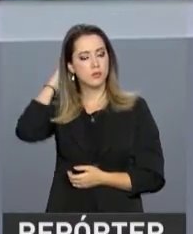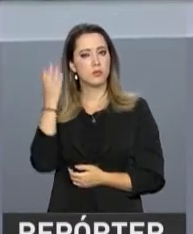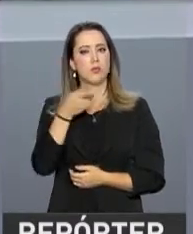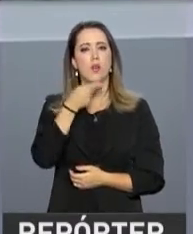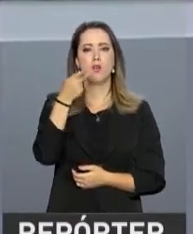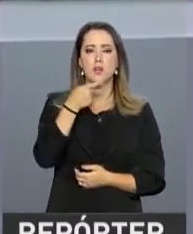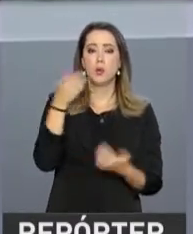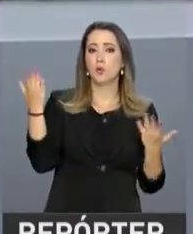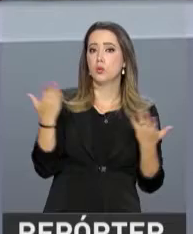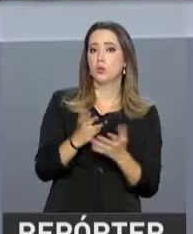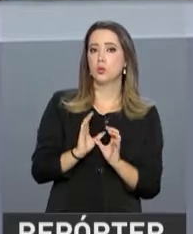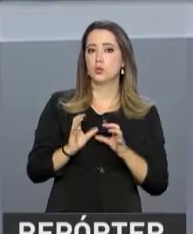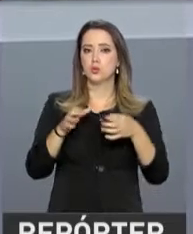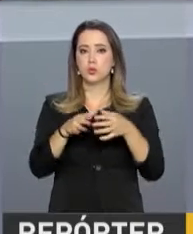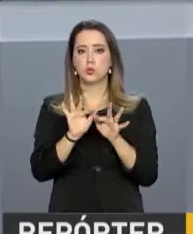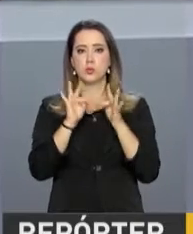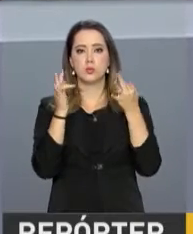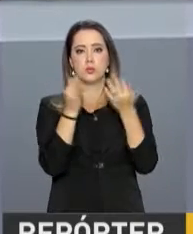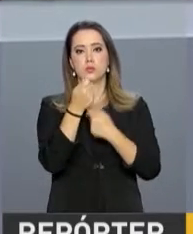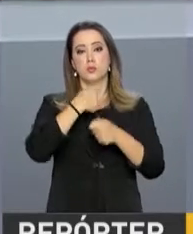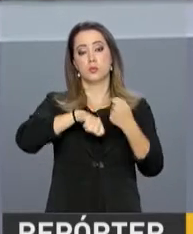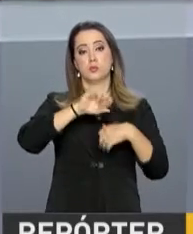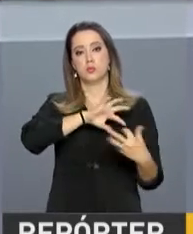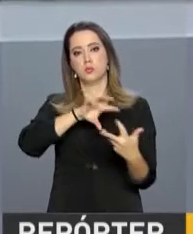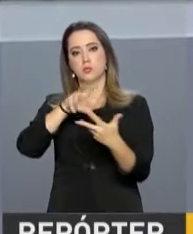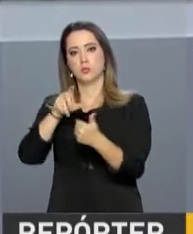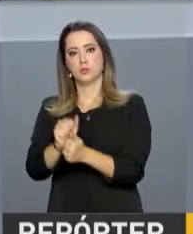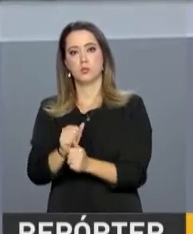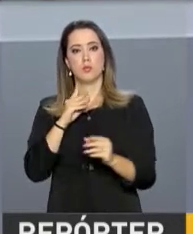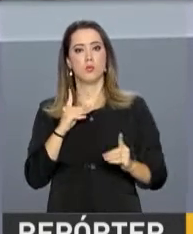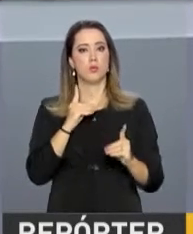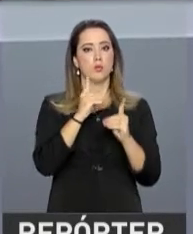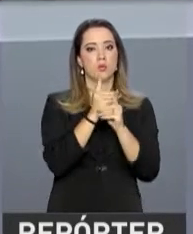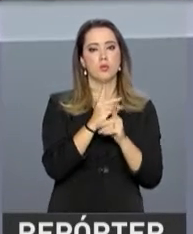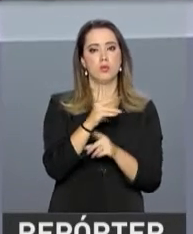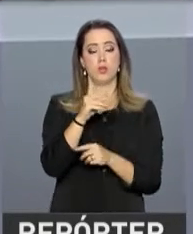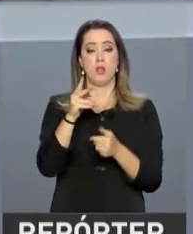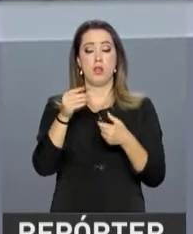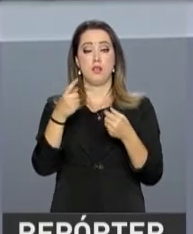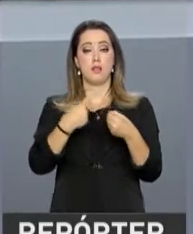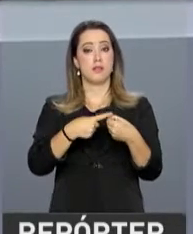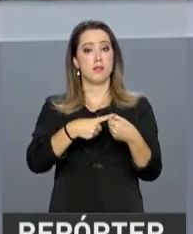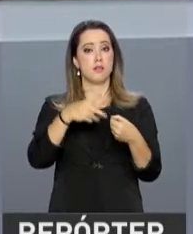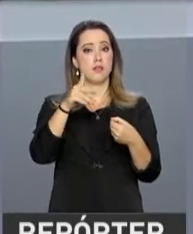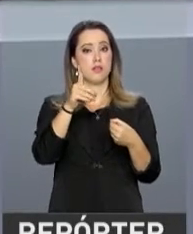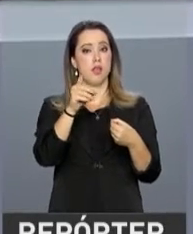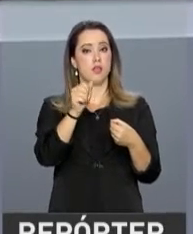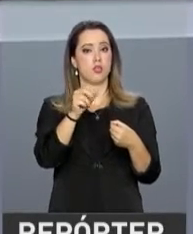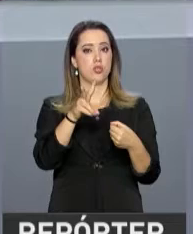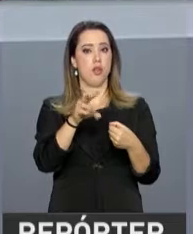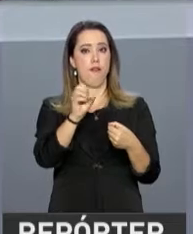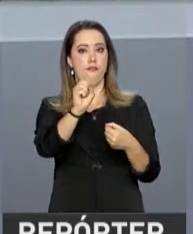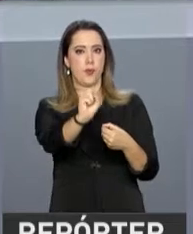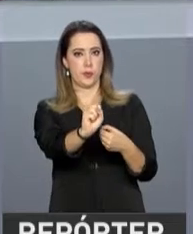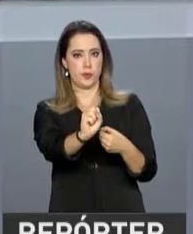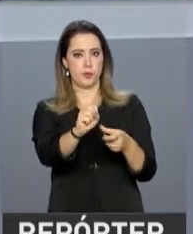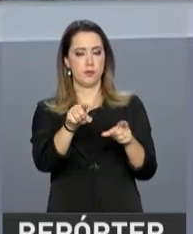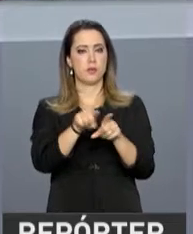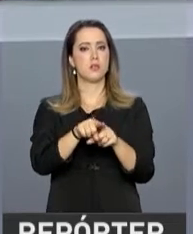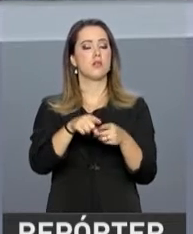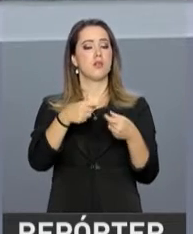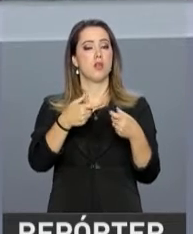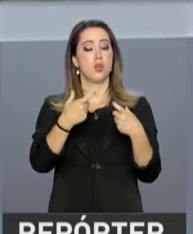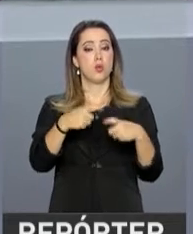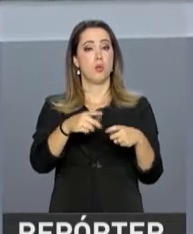discursou hoje na sessão plenária do fórum econômico mundial o encontro realizado em davos na suíça reúne as principais